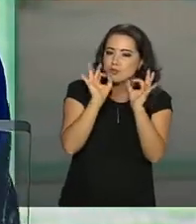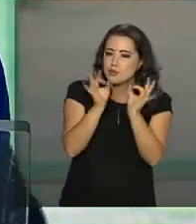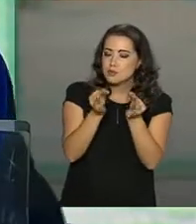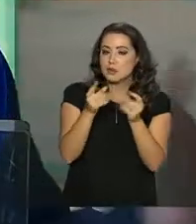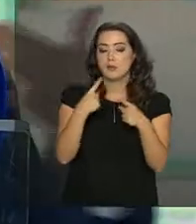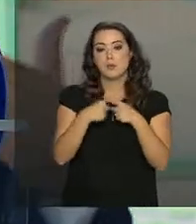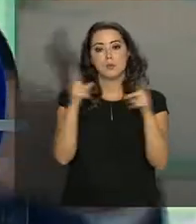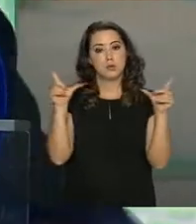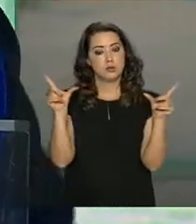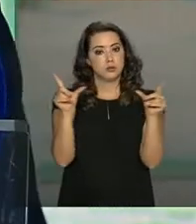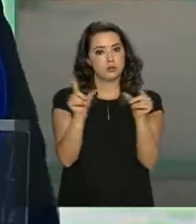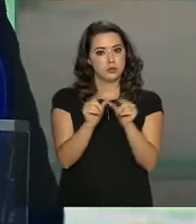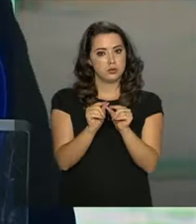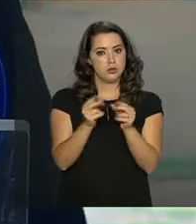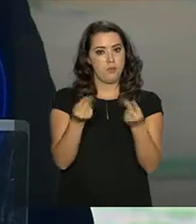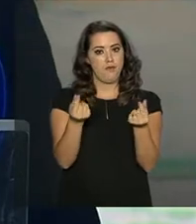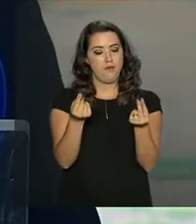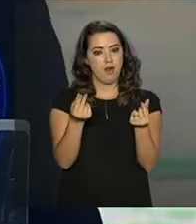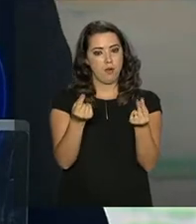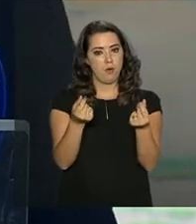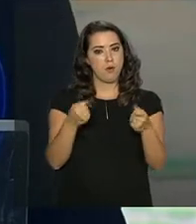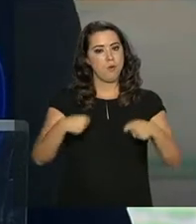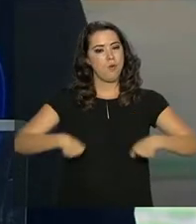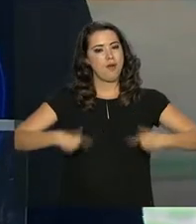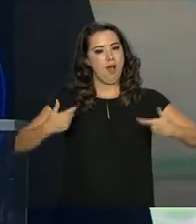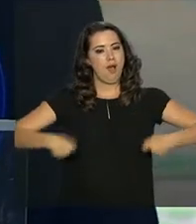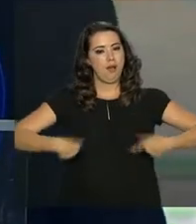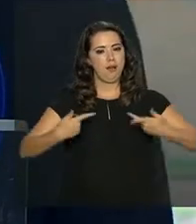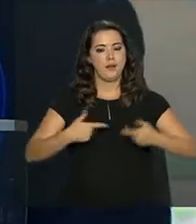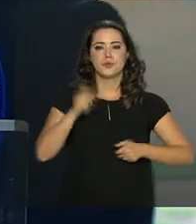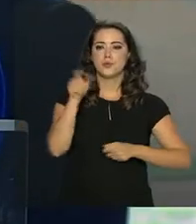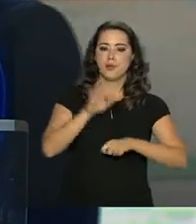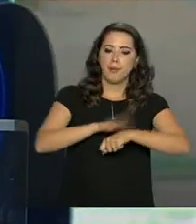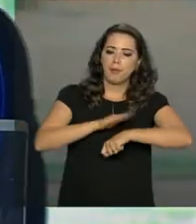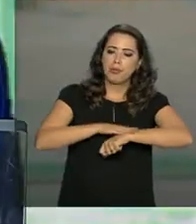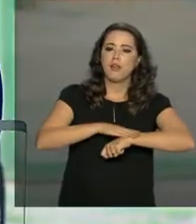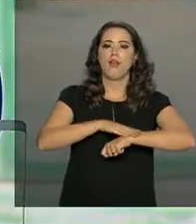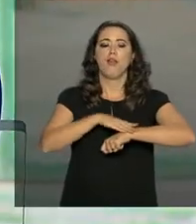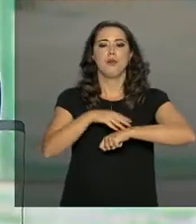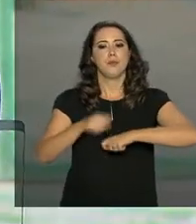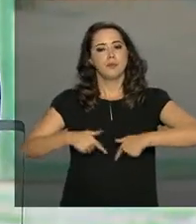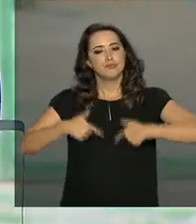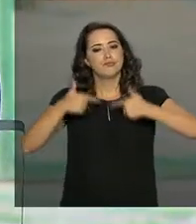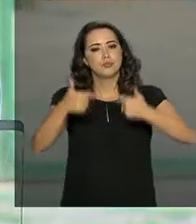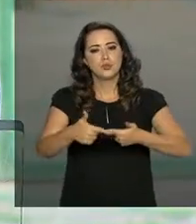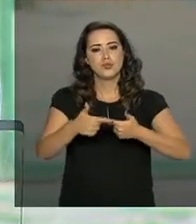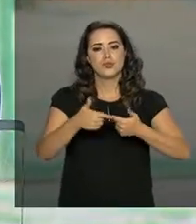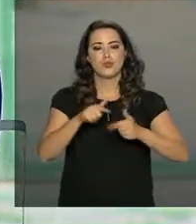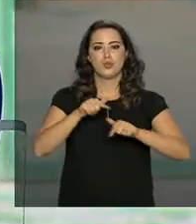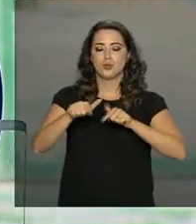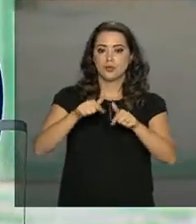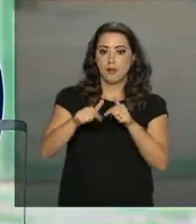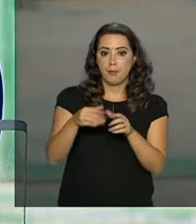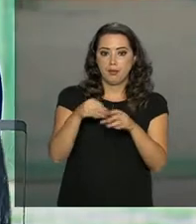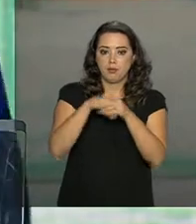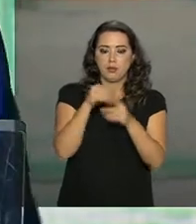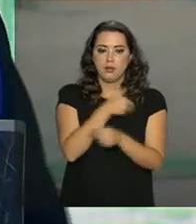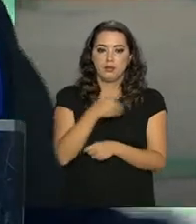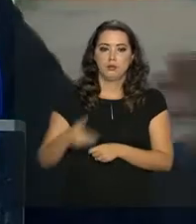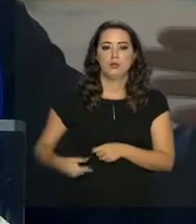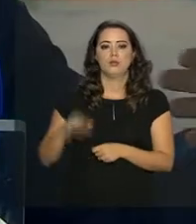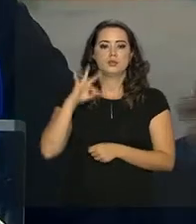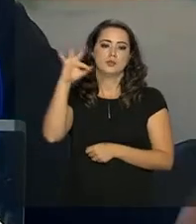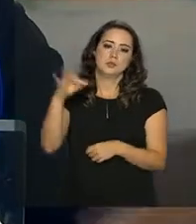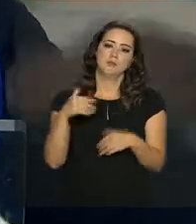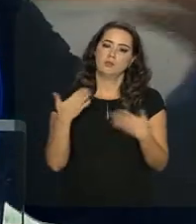de reduzir o custo e o tempo que o cidadão enfrenta na atividade meio do governo federal e